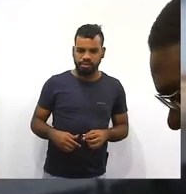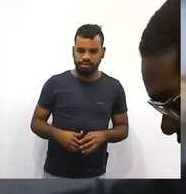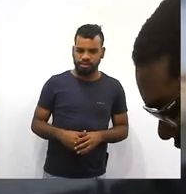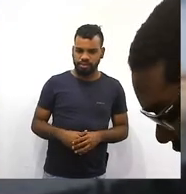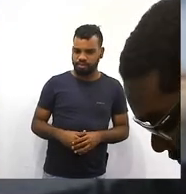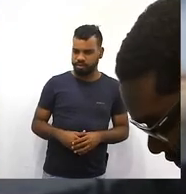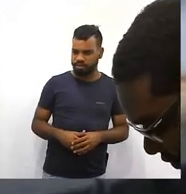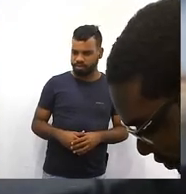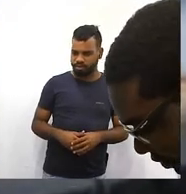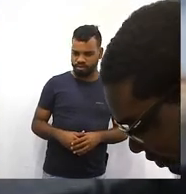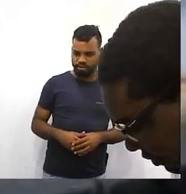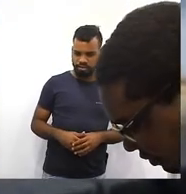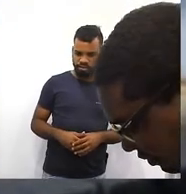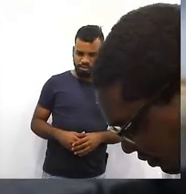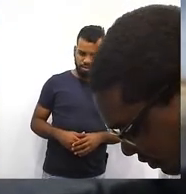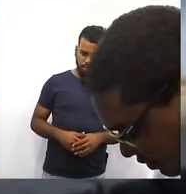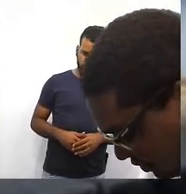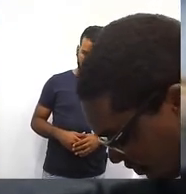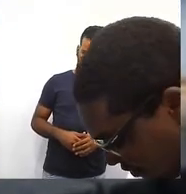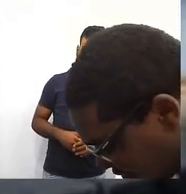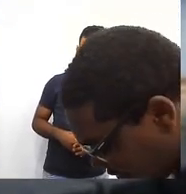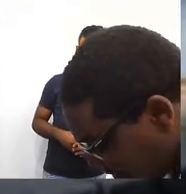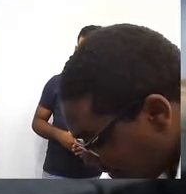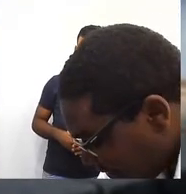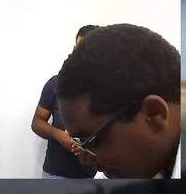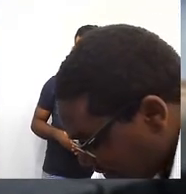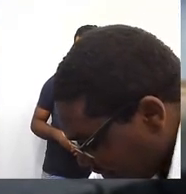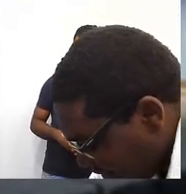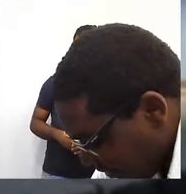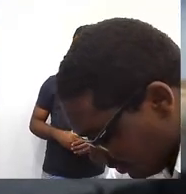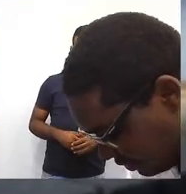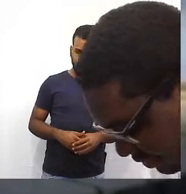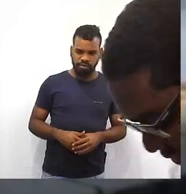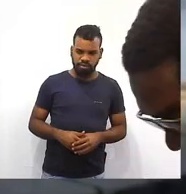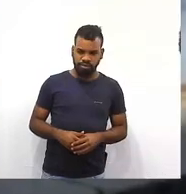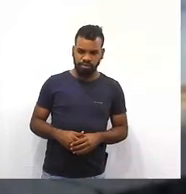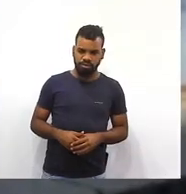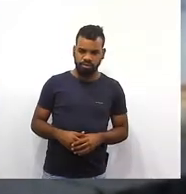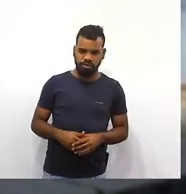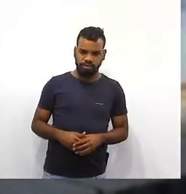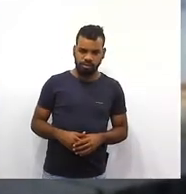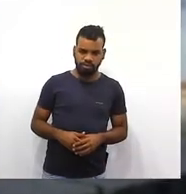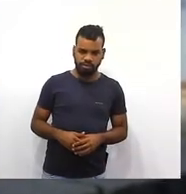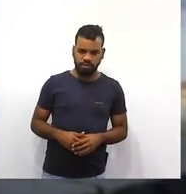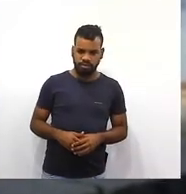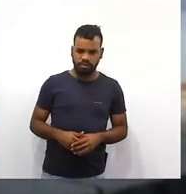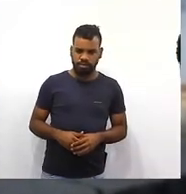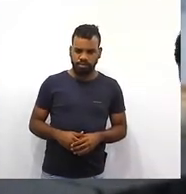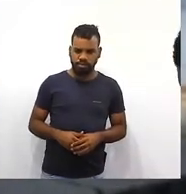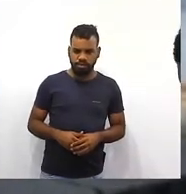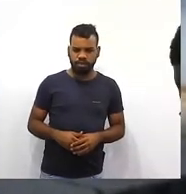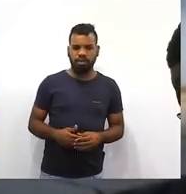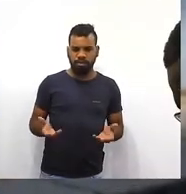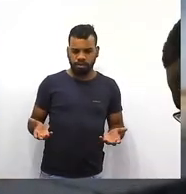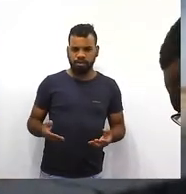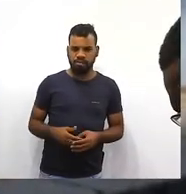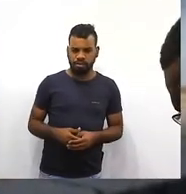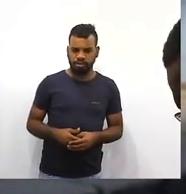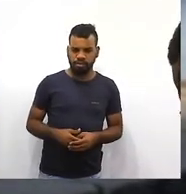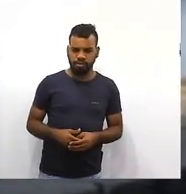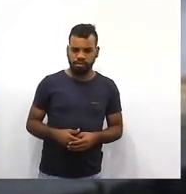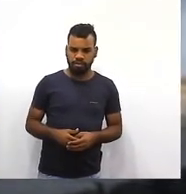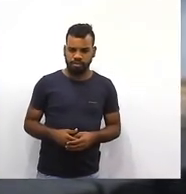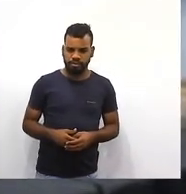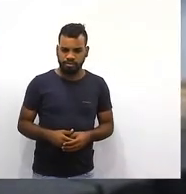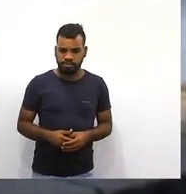que eu falo aqui para todo mundo, ok? Bento é o nosso diretor que está lá nos estúdios da EPEPAC fazendo a transmissão ao vivo. Deixa eu mandar um abraço para uma amiga que